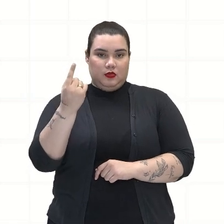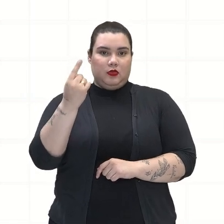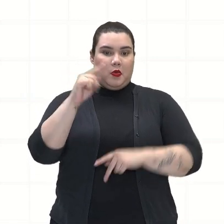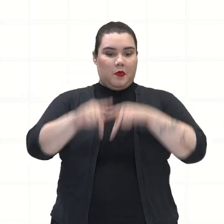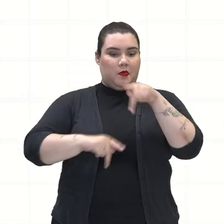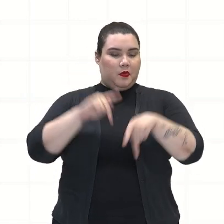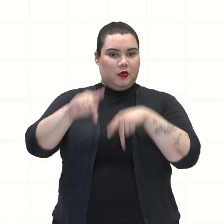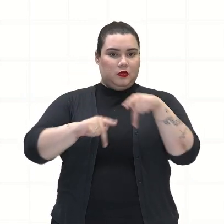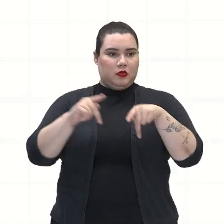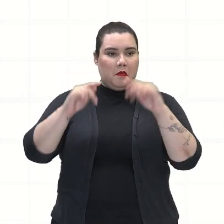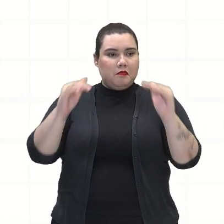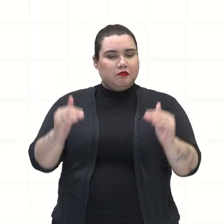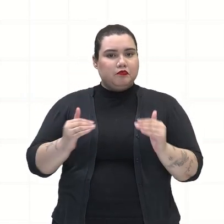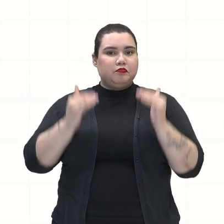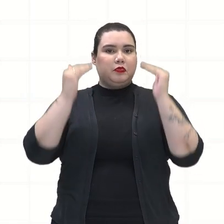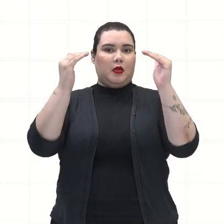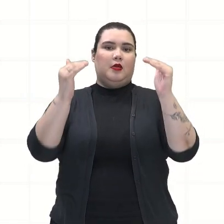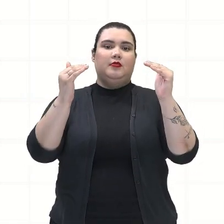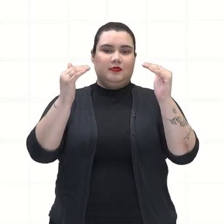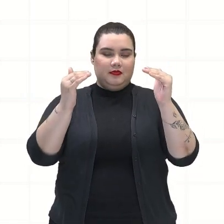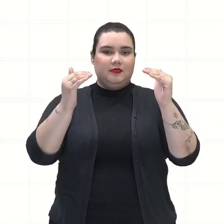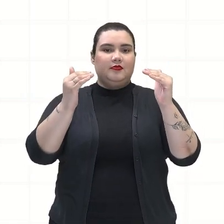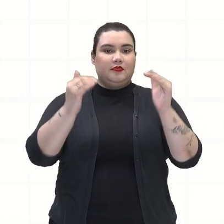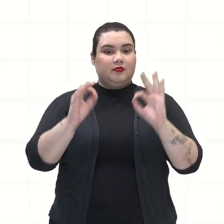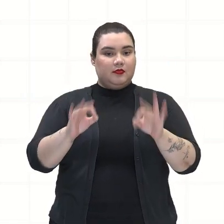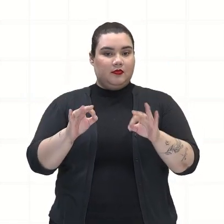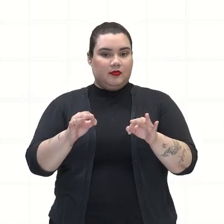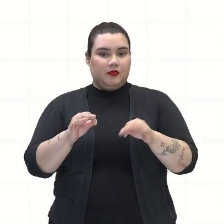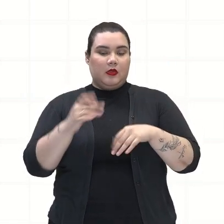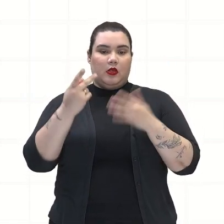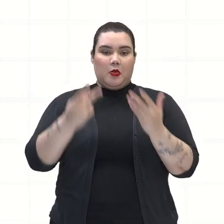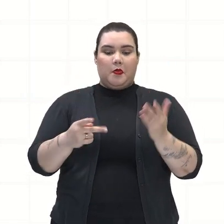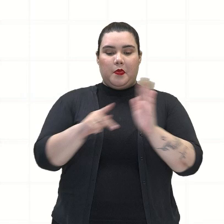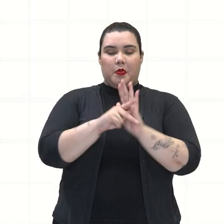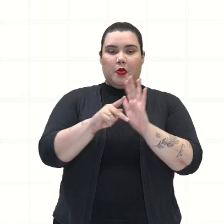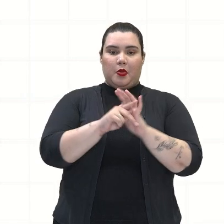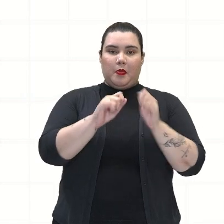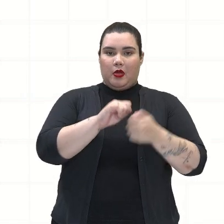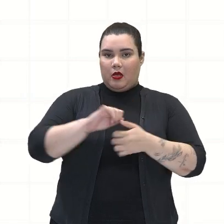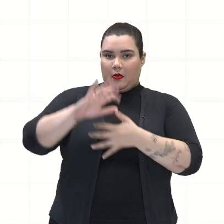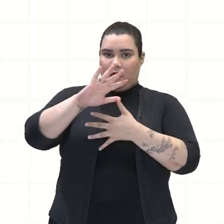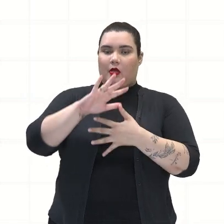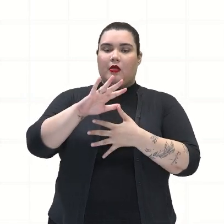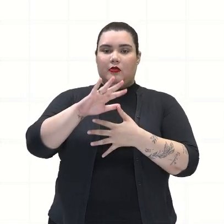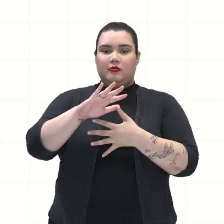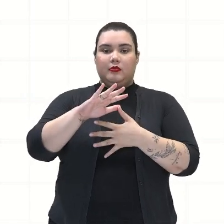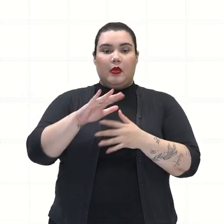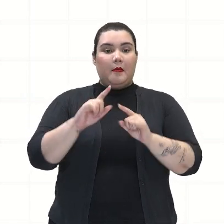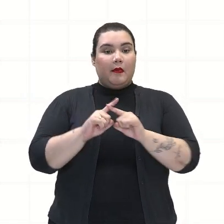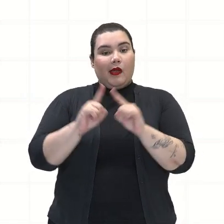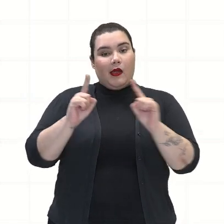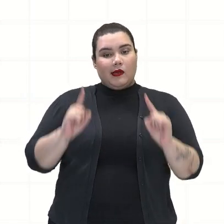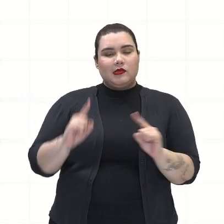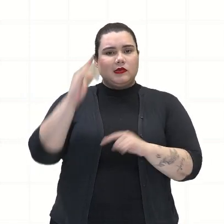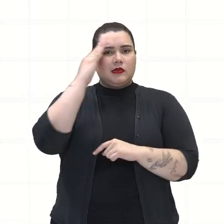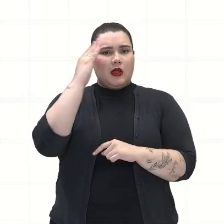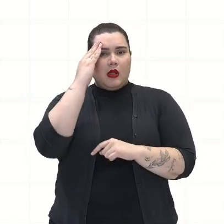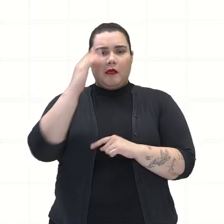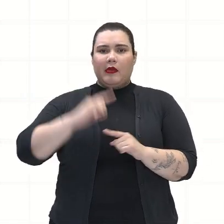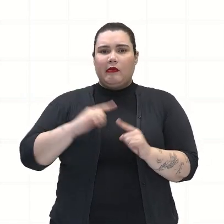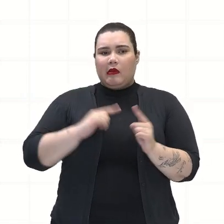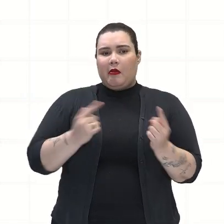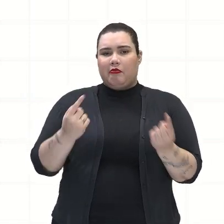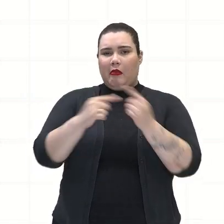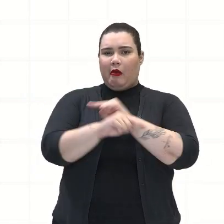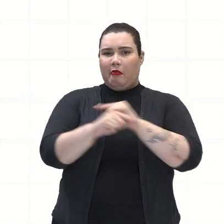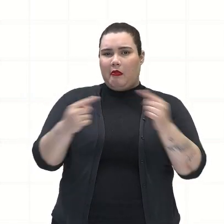à frente das outras, né, no continente americano. Apesar de suas controvérsias